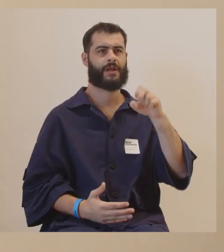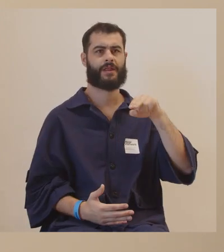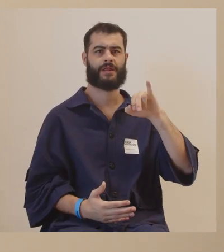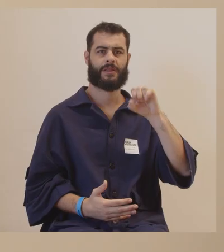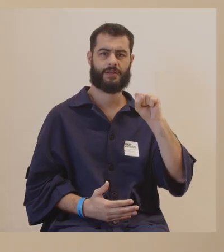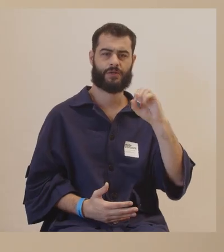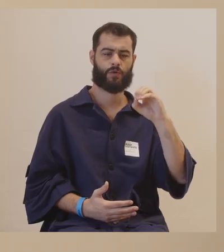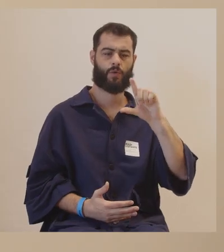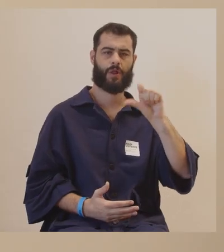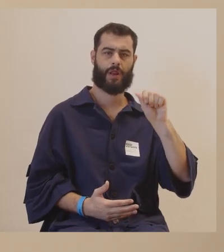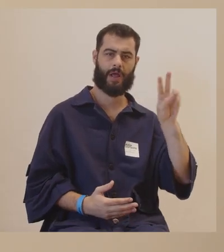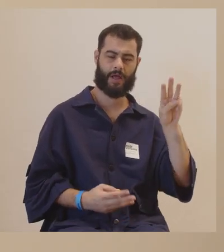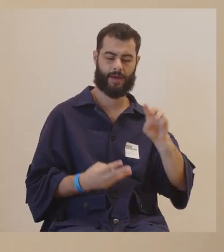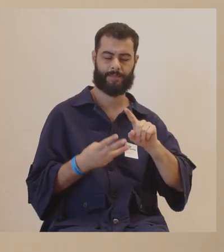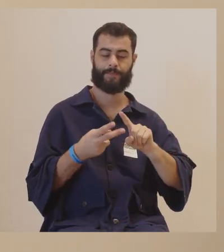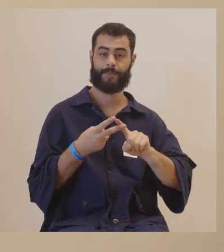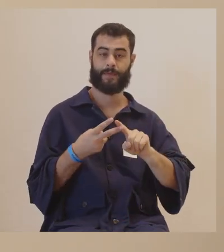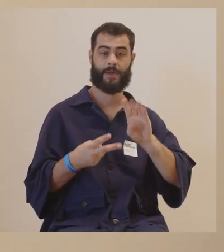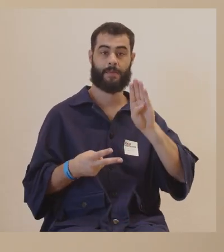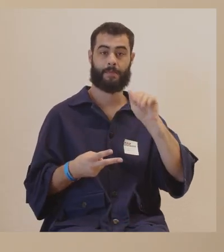né, etc. E